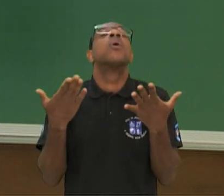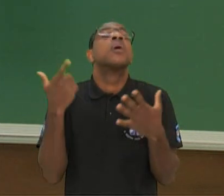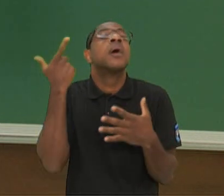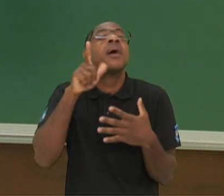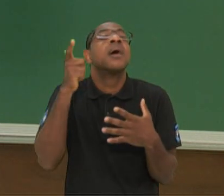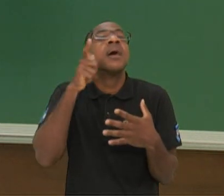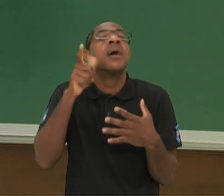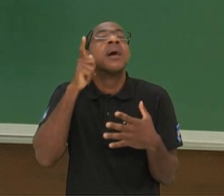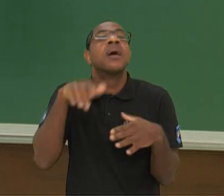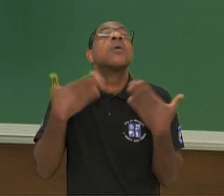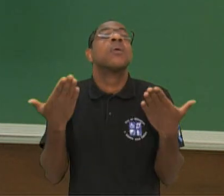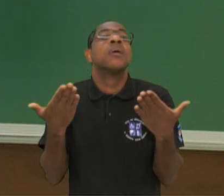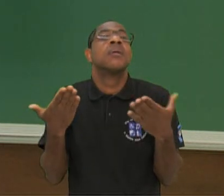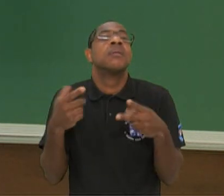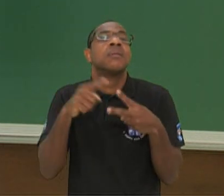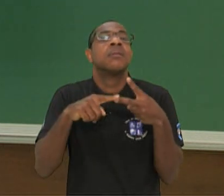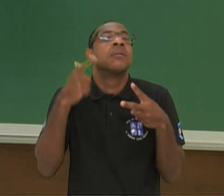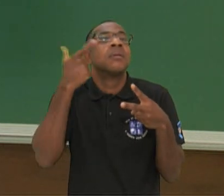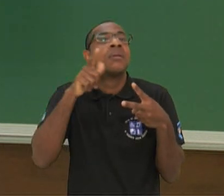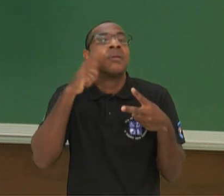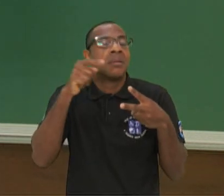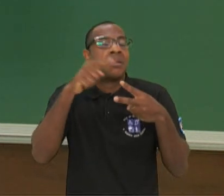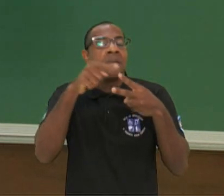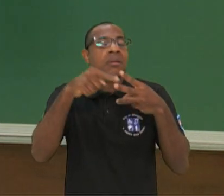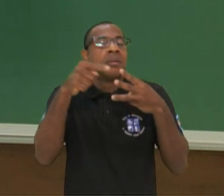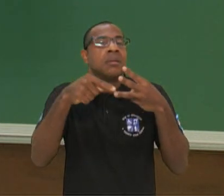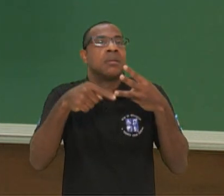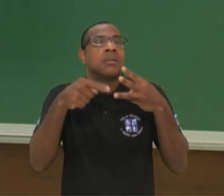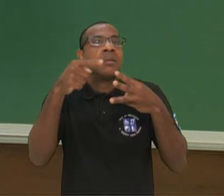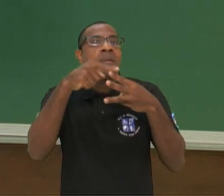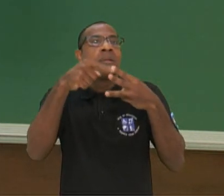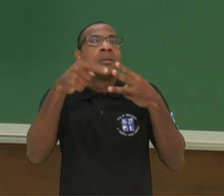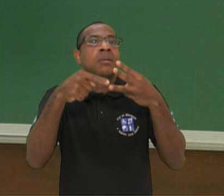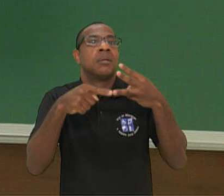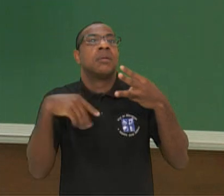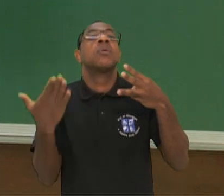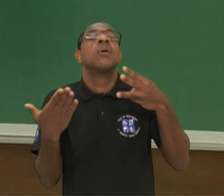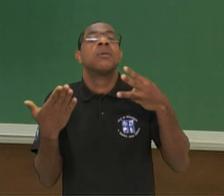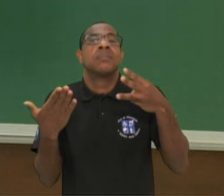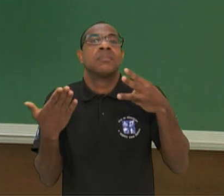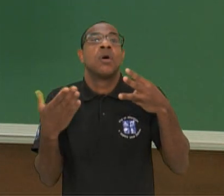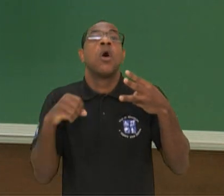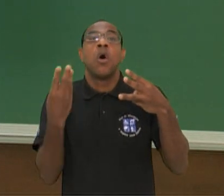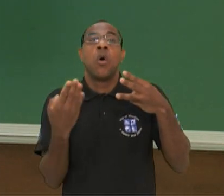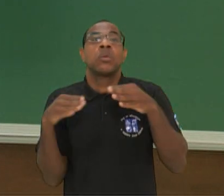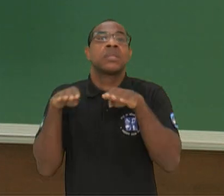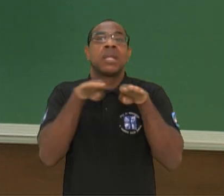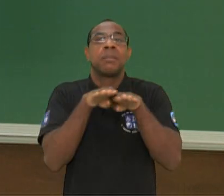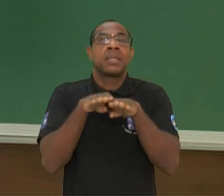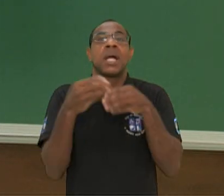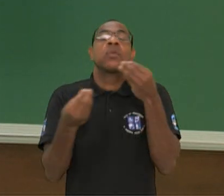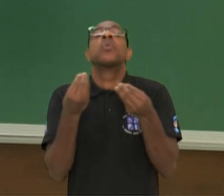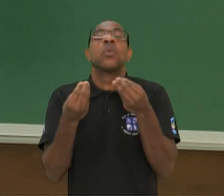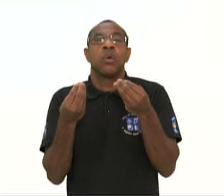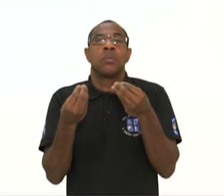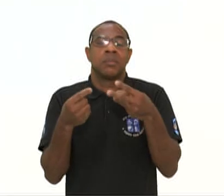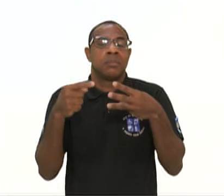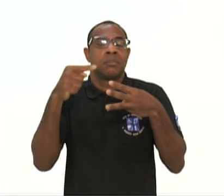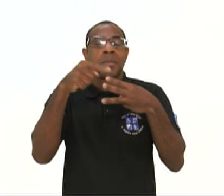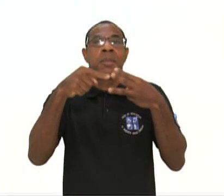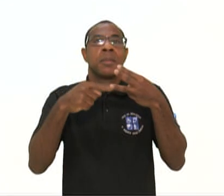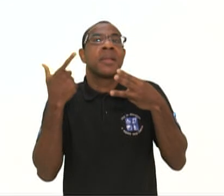Alternativa B, o Kevin Anderson. Ou alternativa C, está empatado. Então, um tempinho para pensar e já voltamos ali com a resposta.